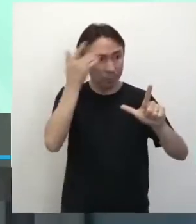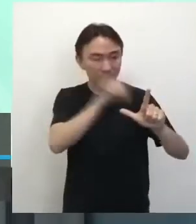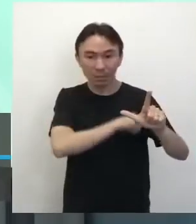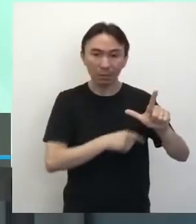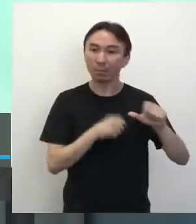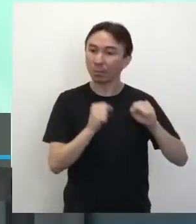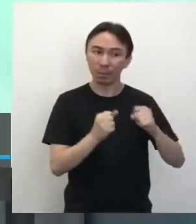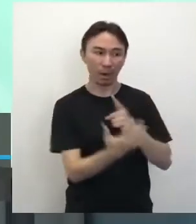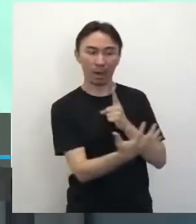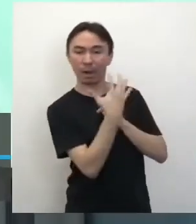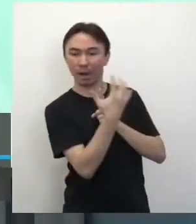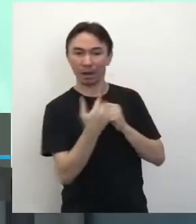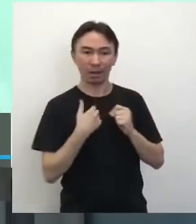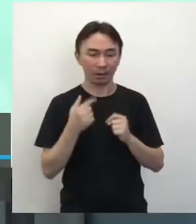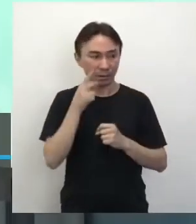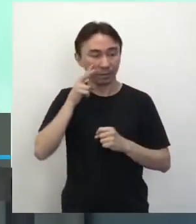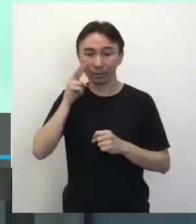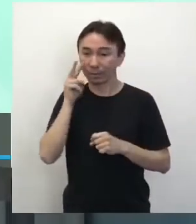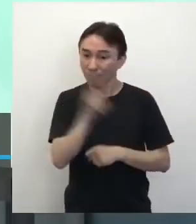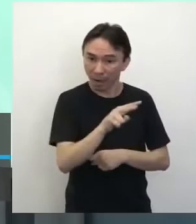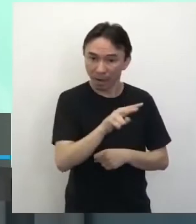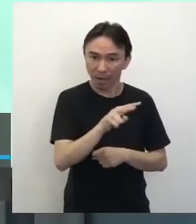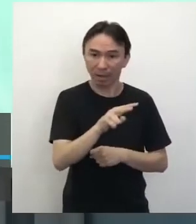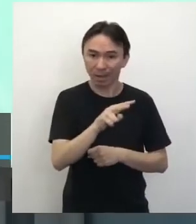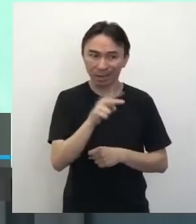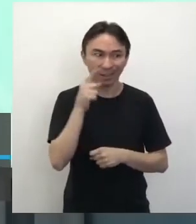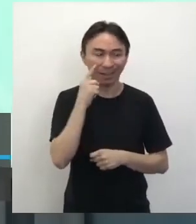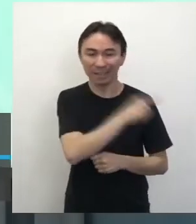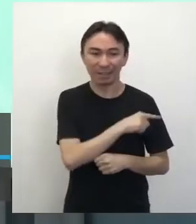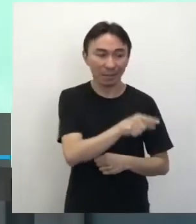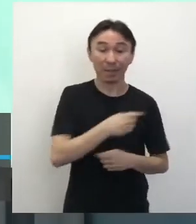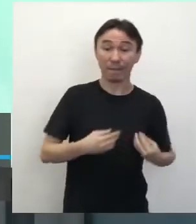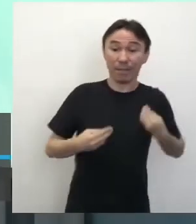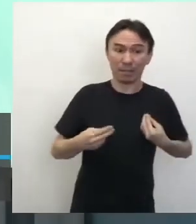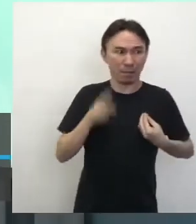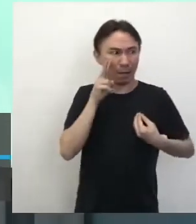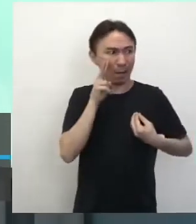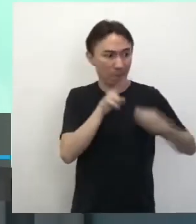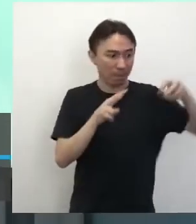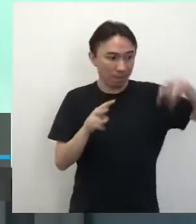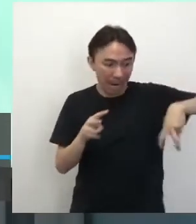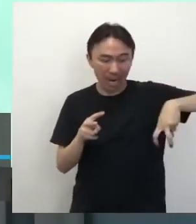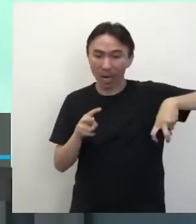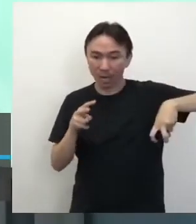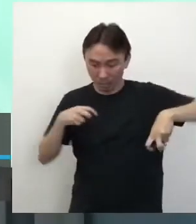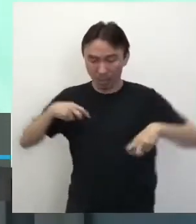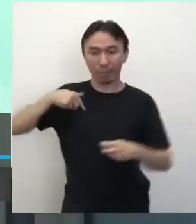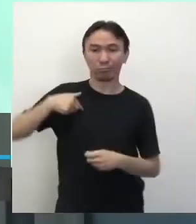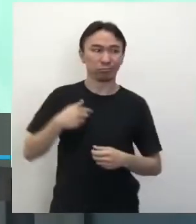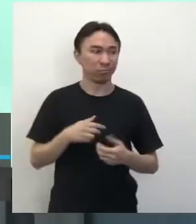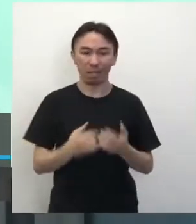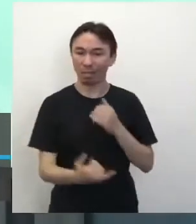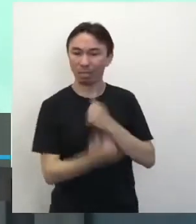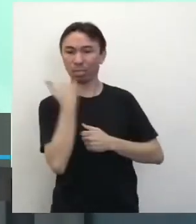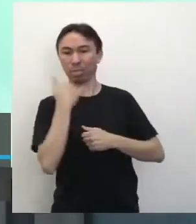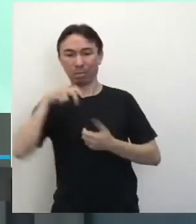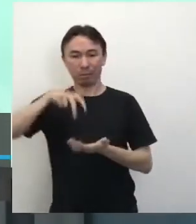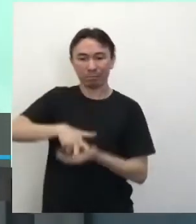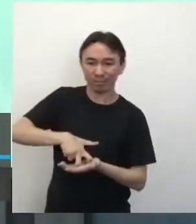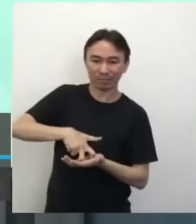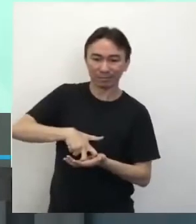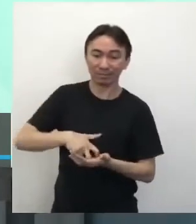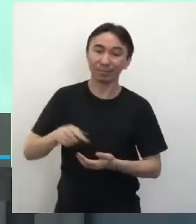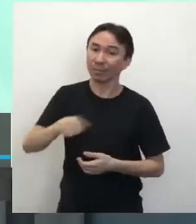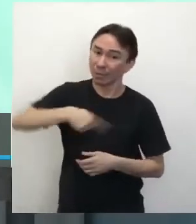aqui periférica, aí eu falo vivo mais abaixo, aí o cara tende a baixar também, tá? Então a gente acaba usando praticamente todos